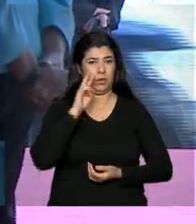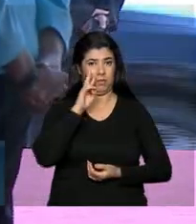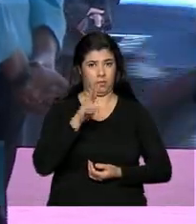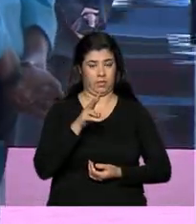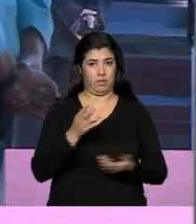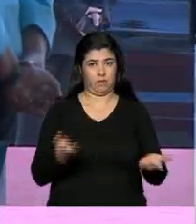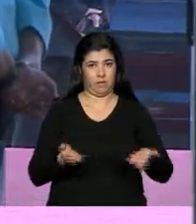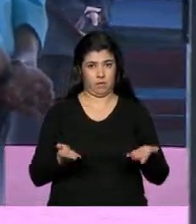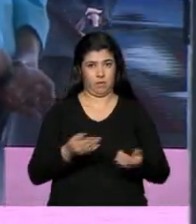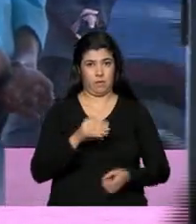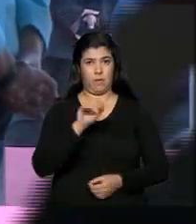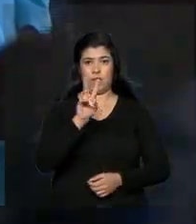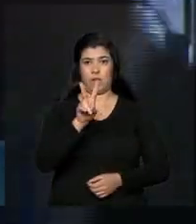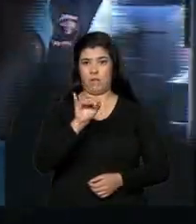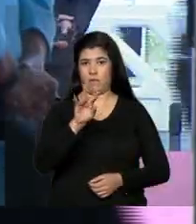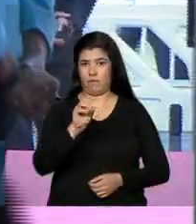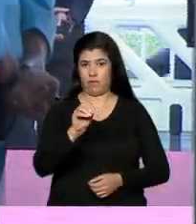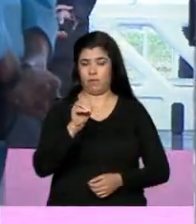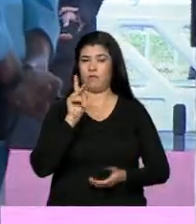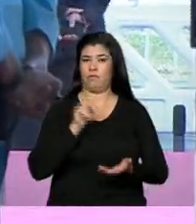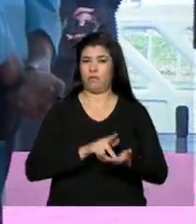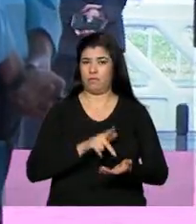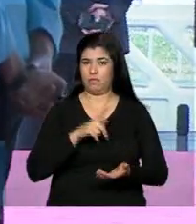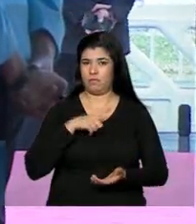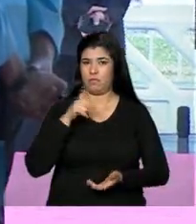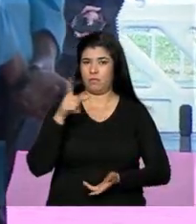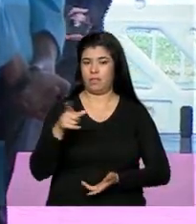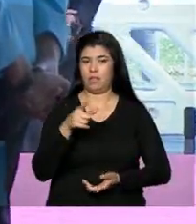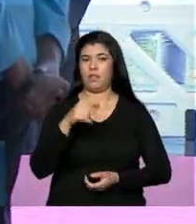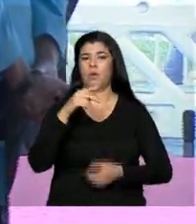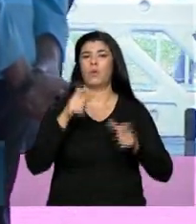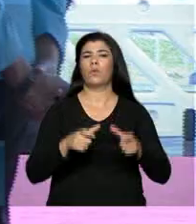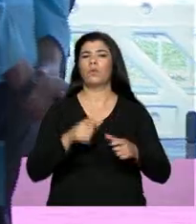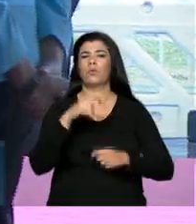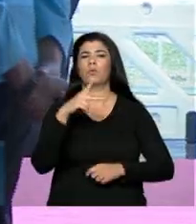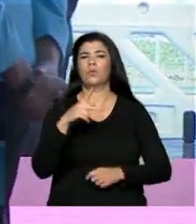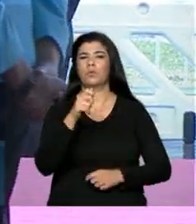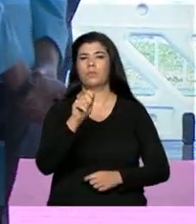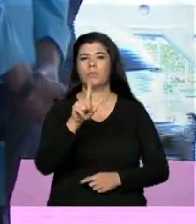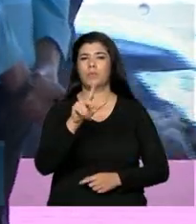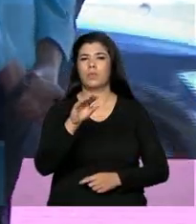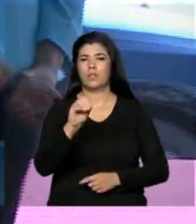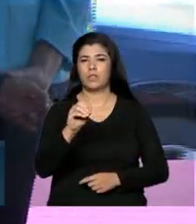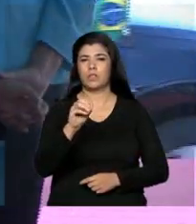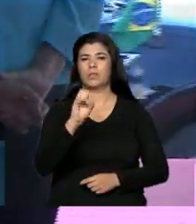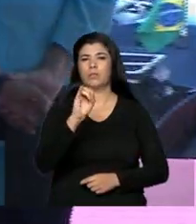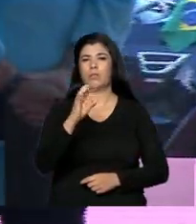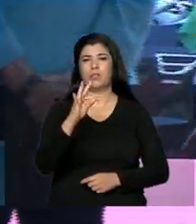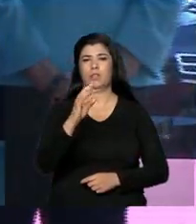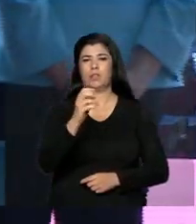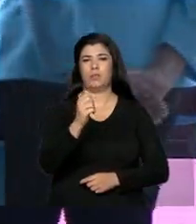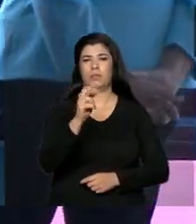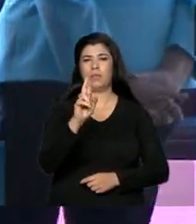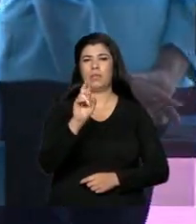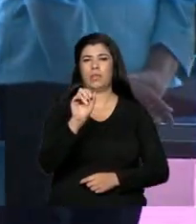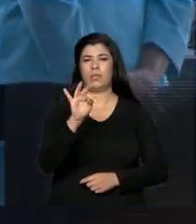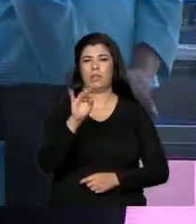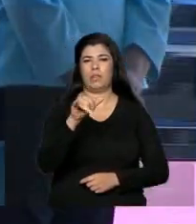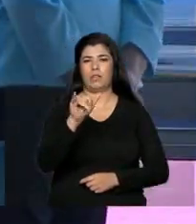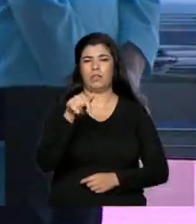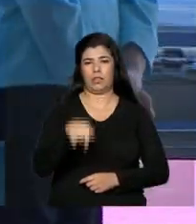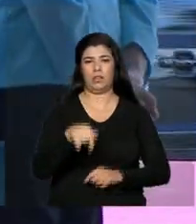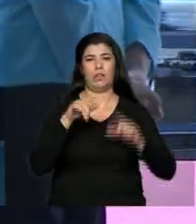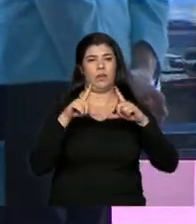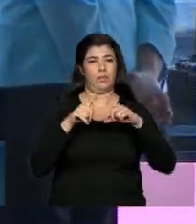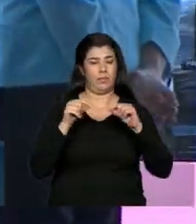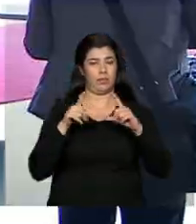Estamos com imagens ao vivo do Palácio do Itamaraty, em Brasília. A presidenta